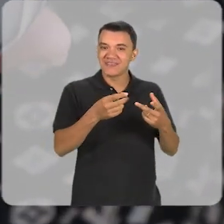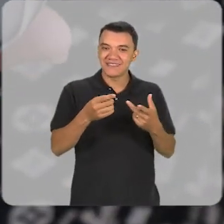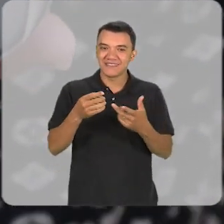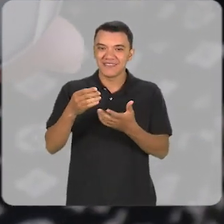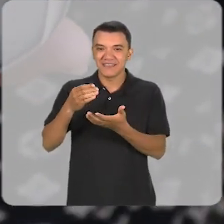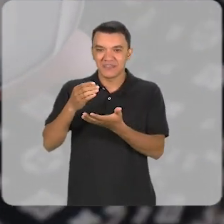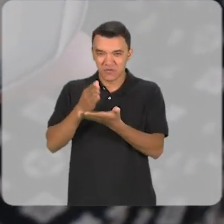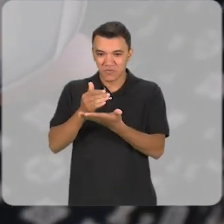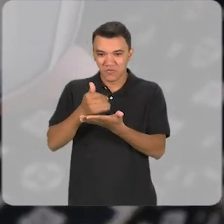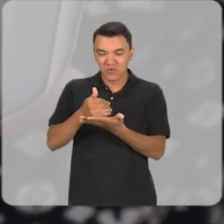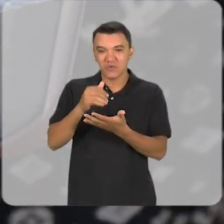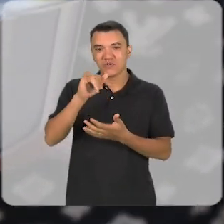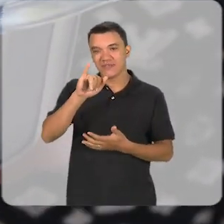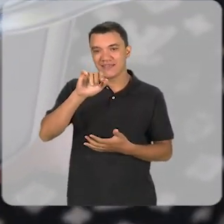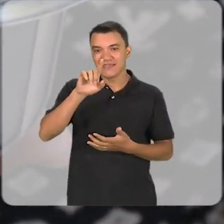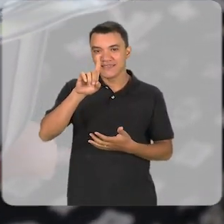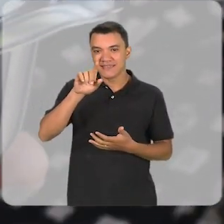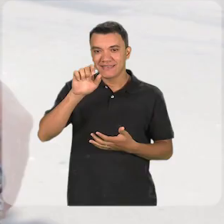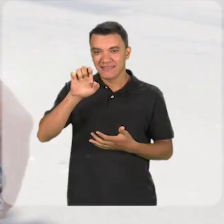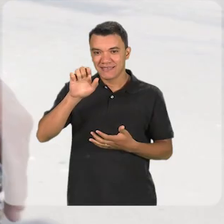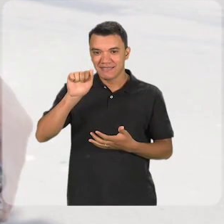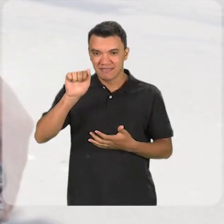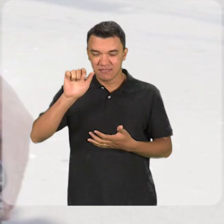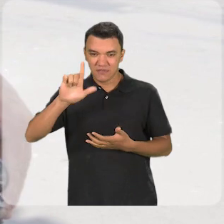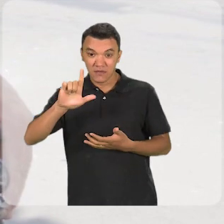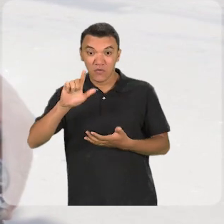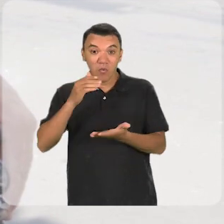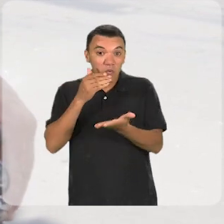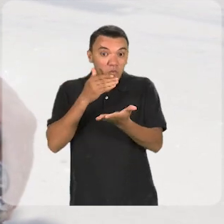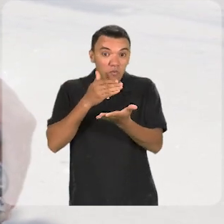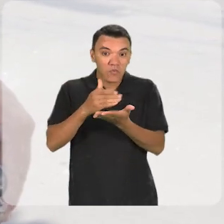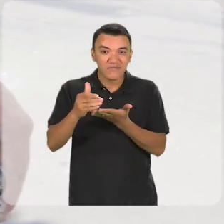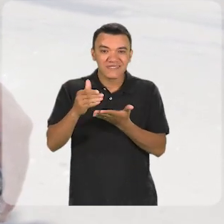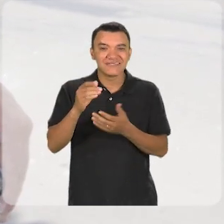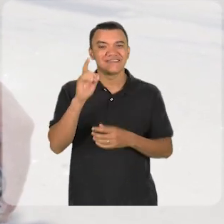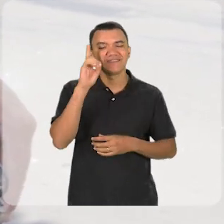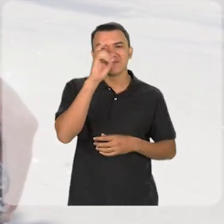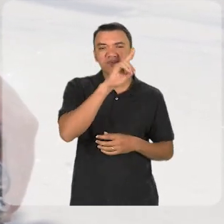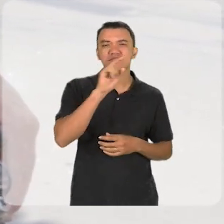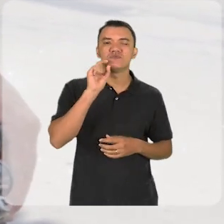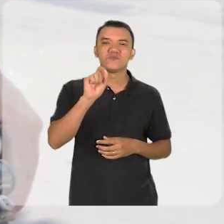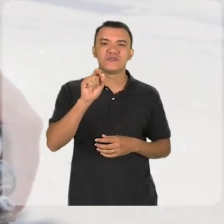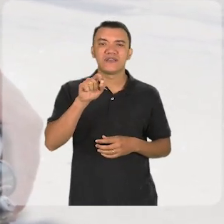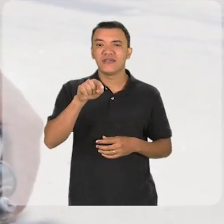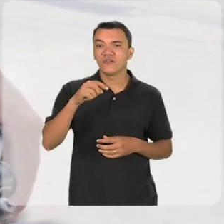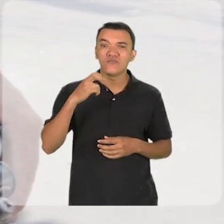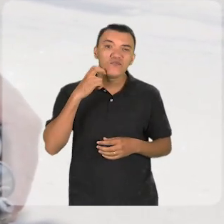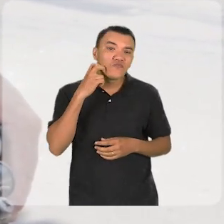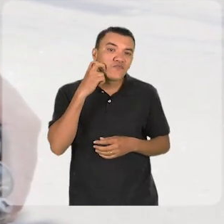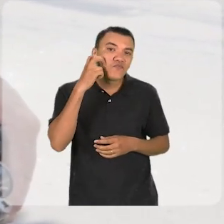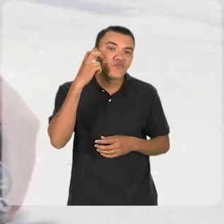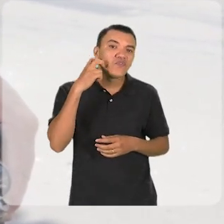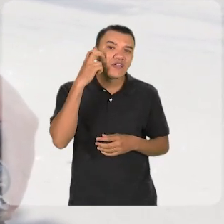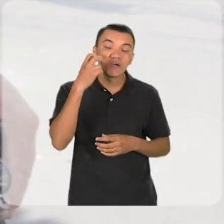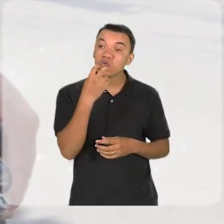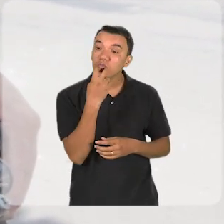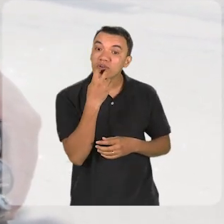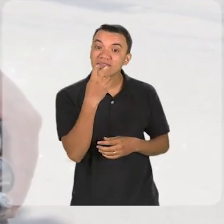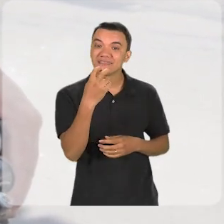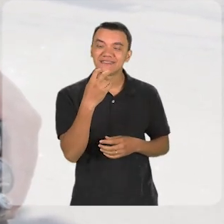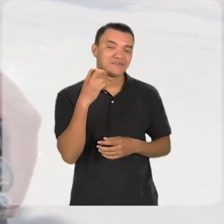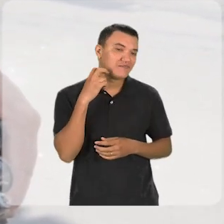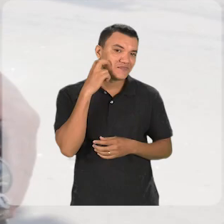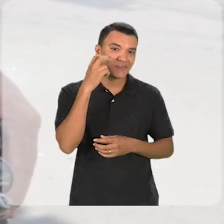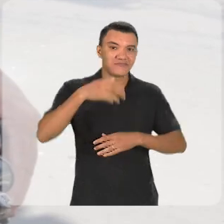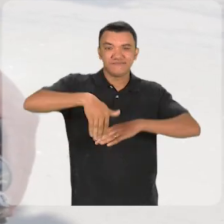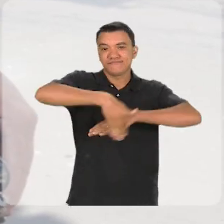E no instante que eu comecei, eu vi uma dificuldade, porque eu tinha vergonha. Tinha vergonha de gritar na rua. É